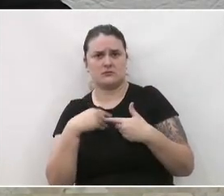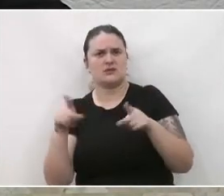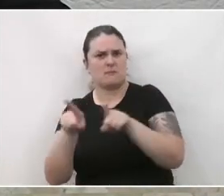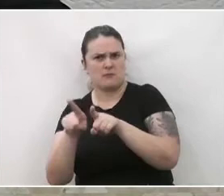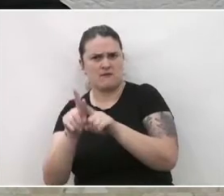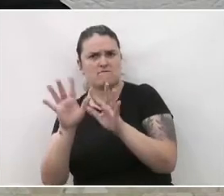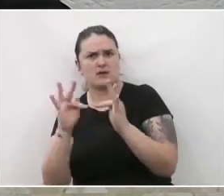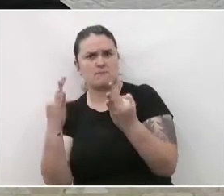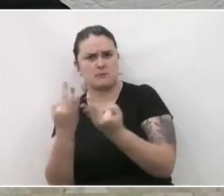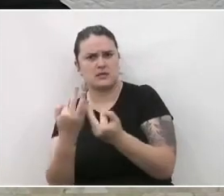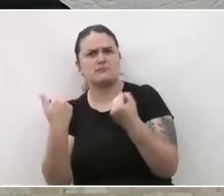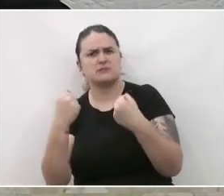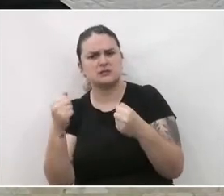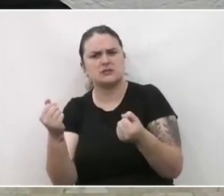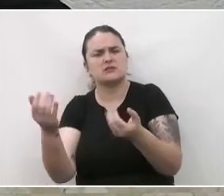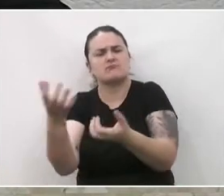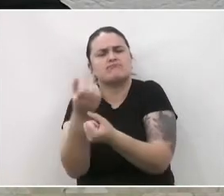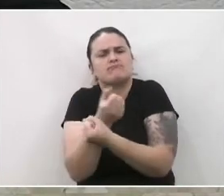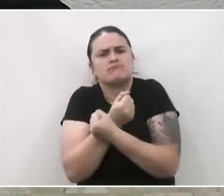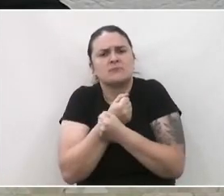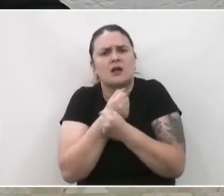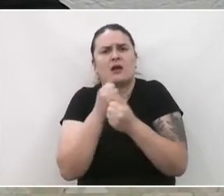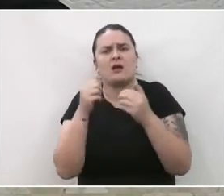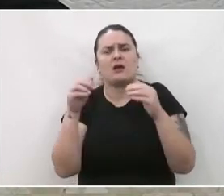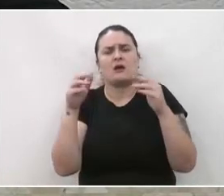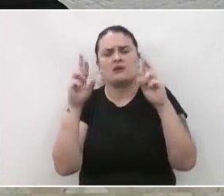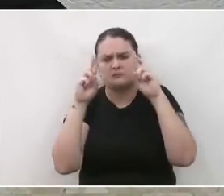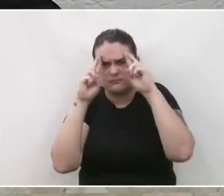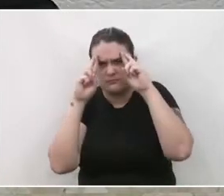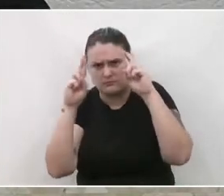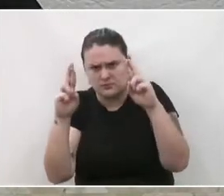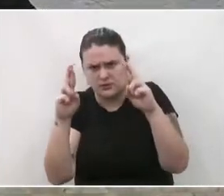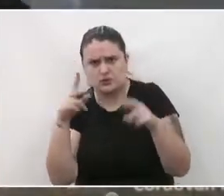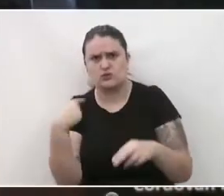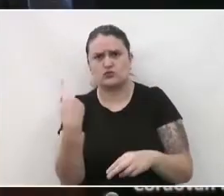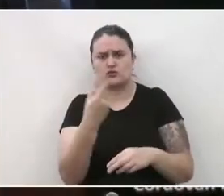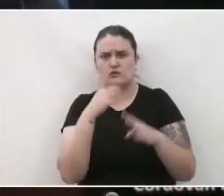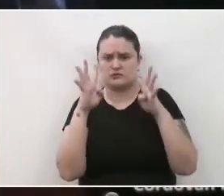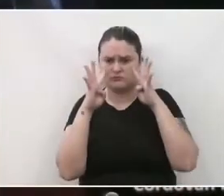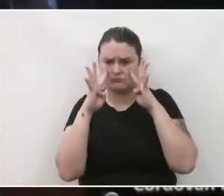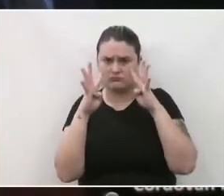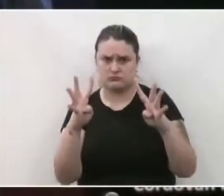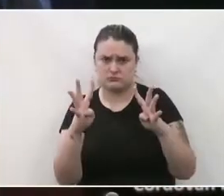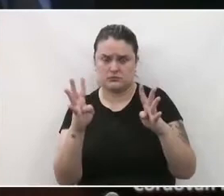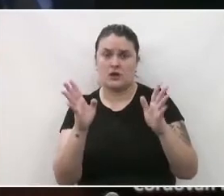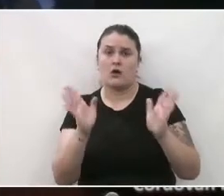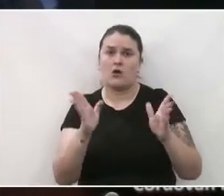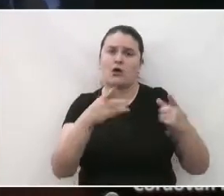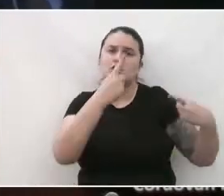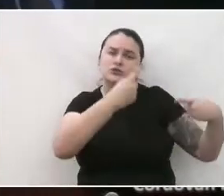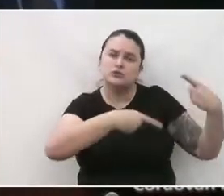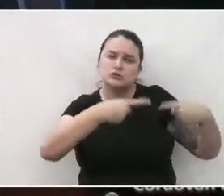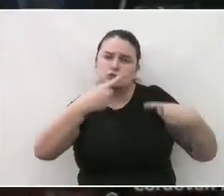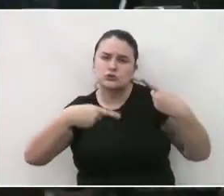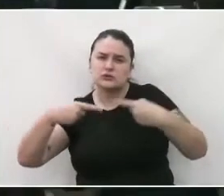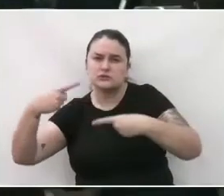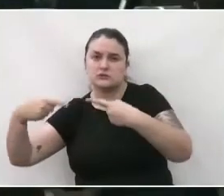acolhimento, respeito, inclusão e nossa consideração. Em discussão?